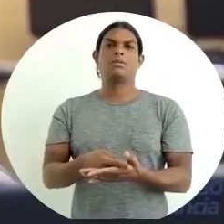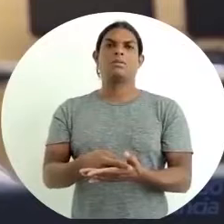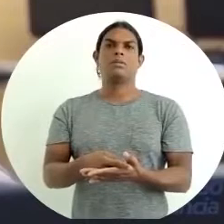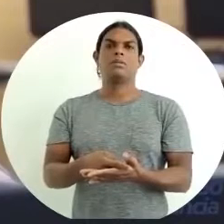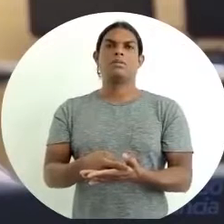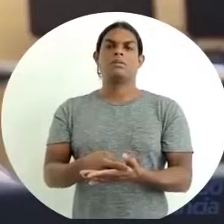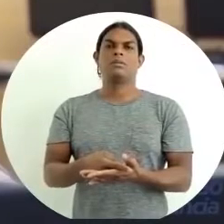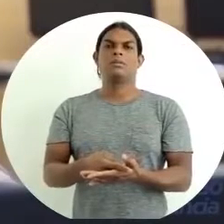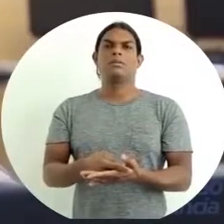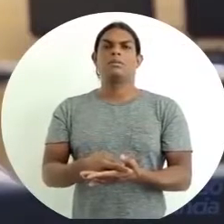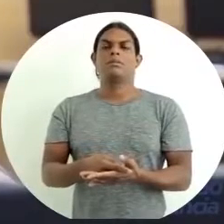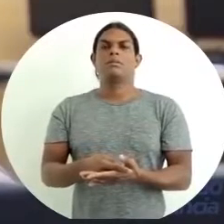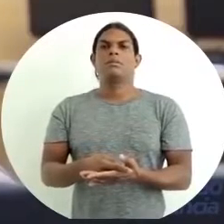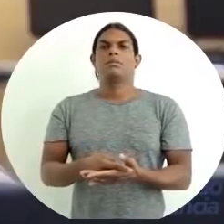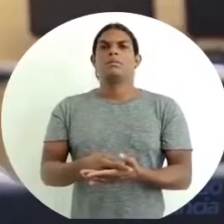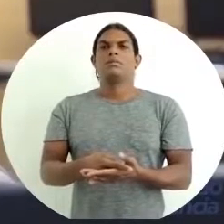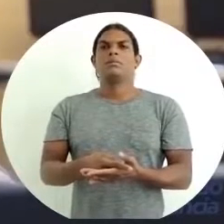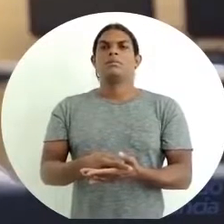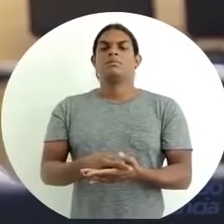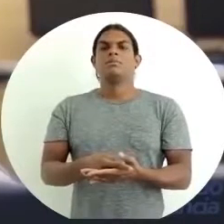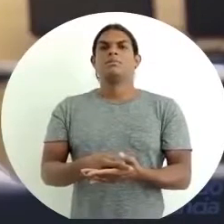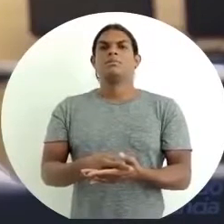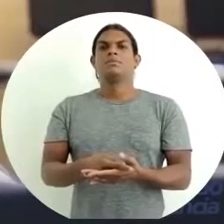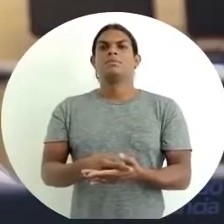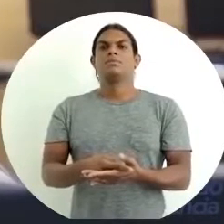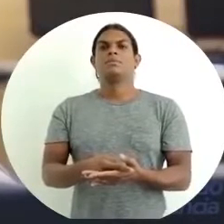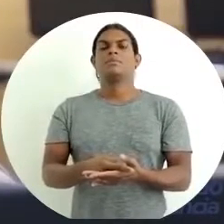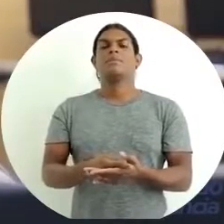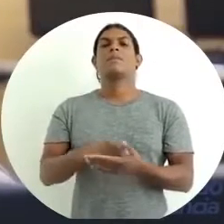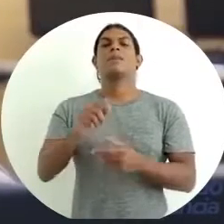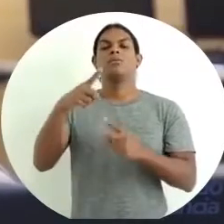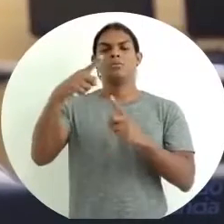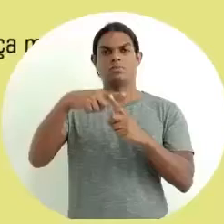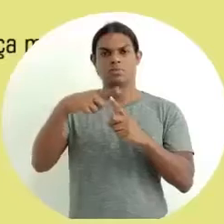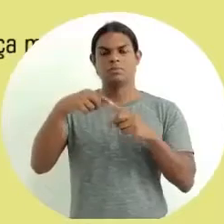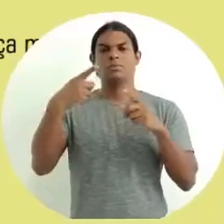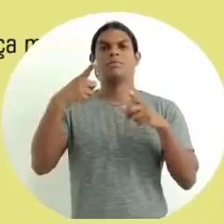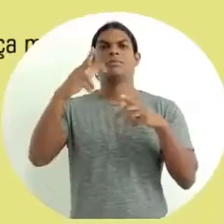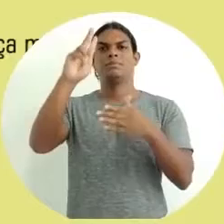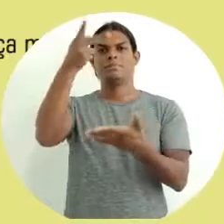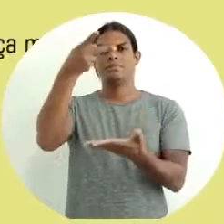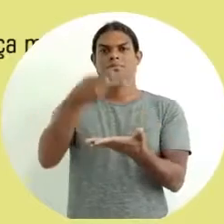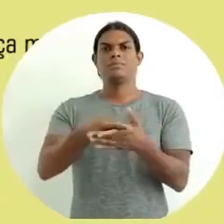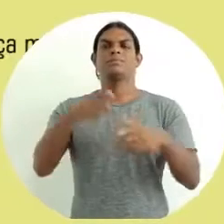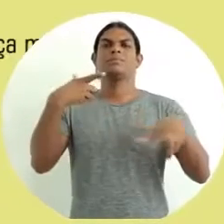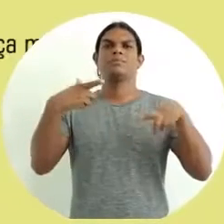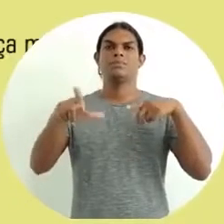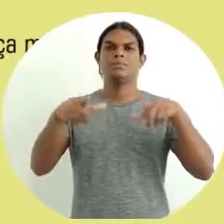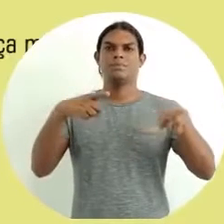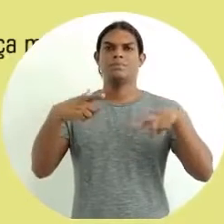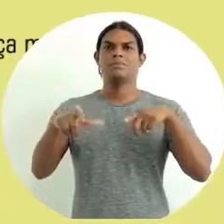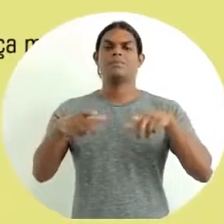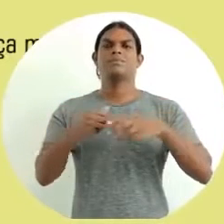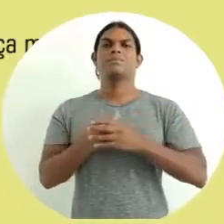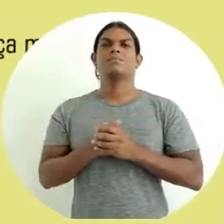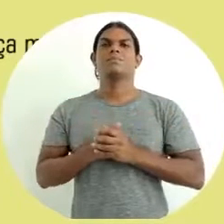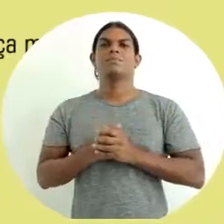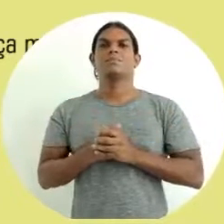trabalhadora que estava lá no shopping center, trabalhava lá numa das lojas, é um acidente do trabalho, tá? A ofensa